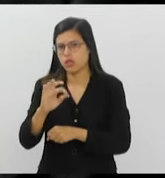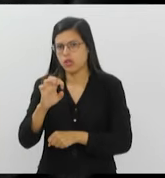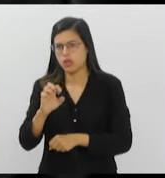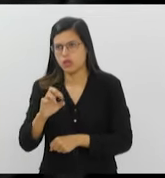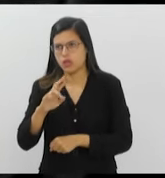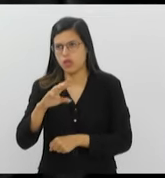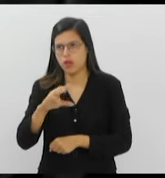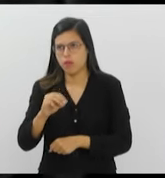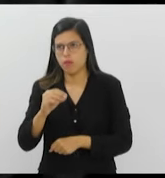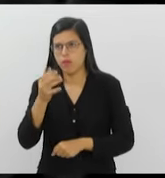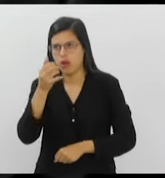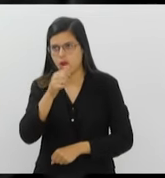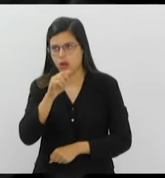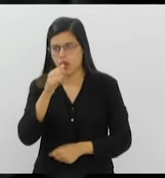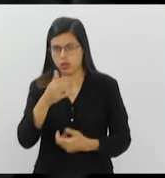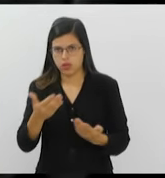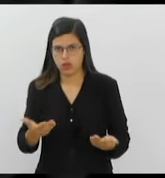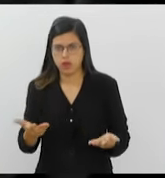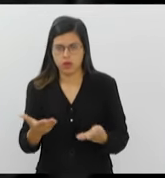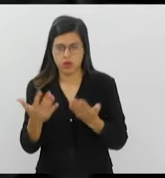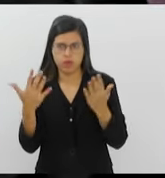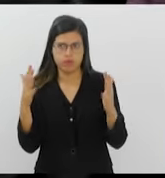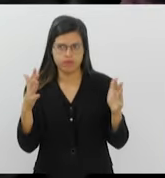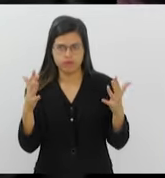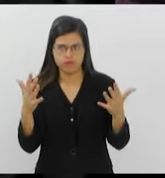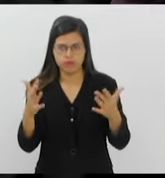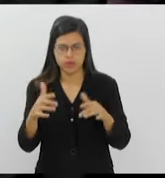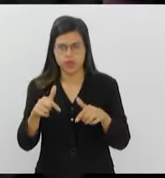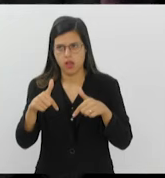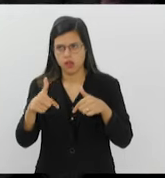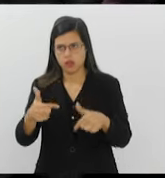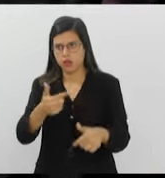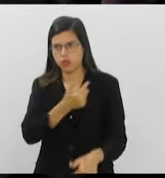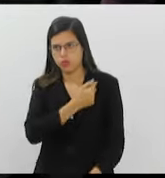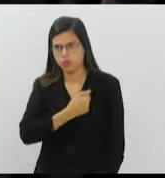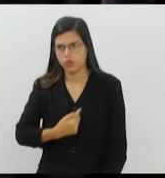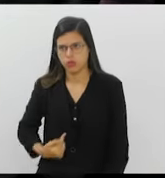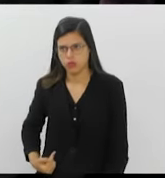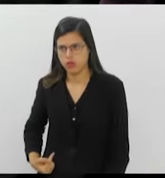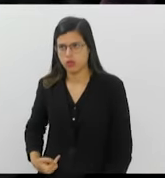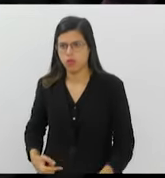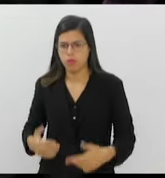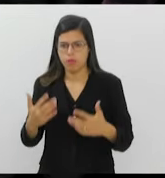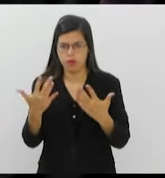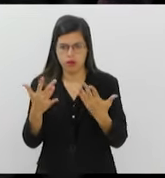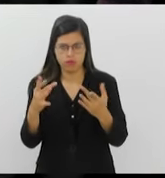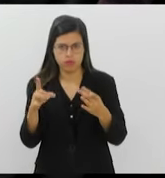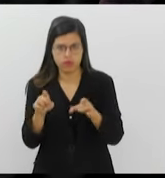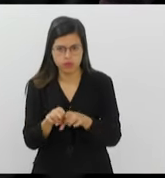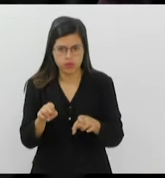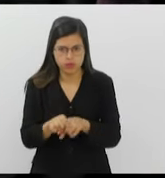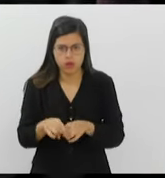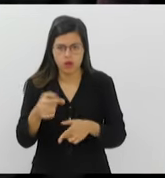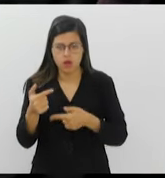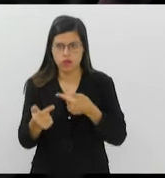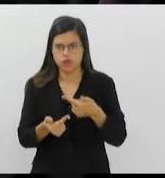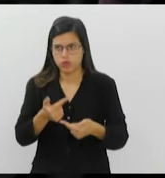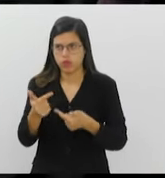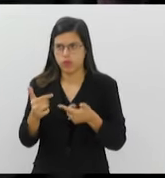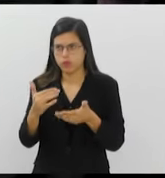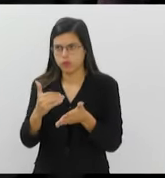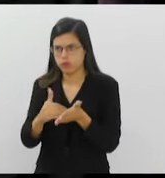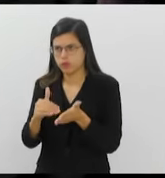aqui parabenizar a iniciativa do governador, a parabenizar aqui o trabalho do nosso